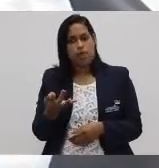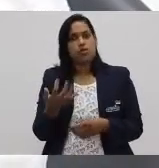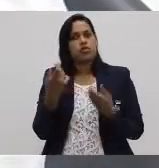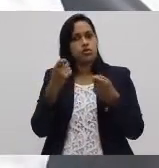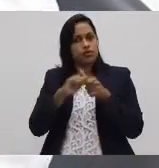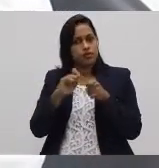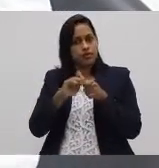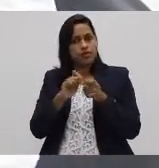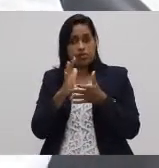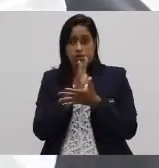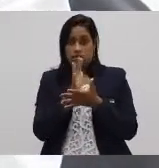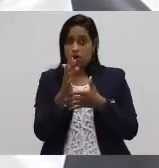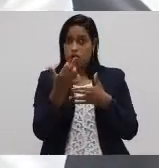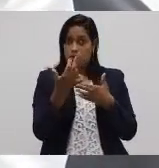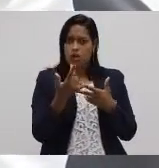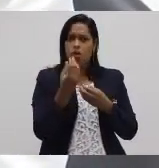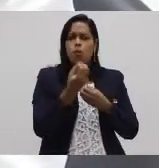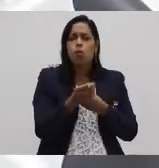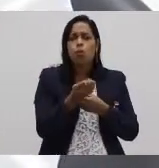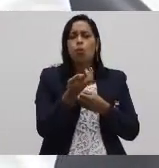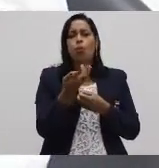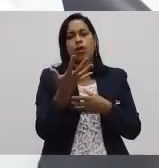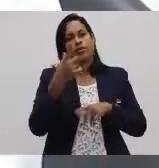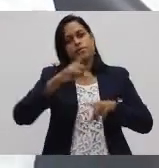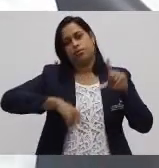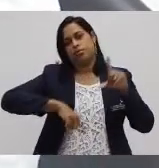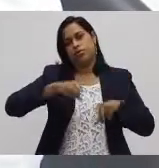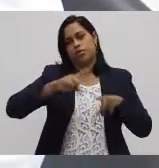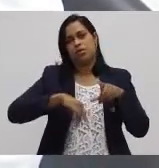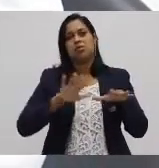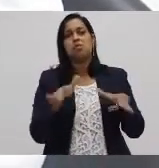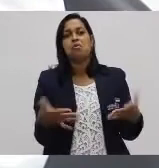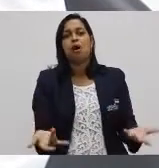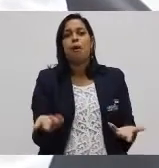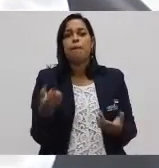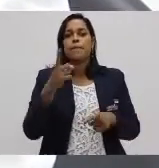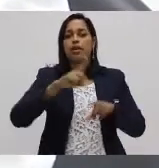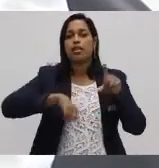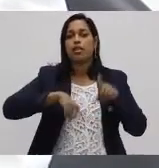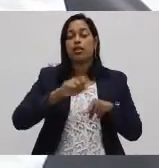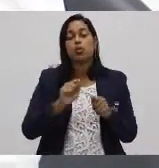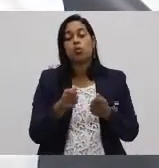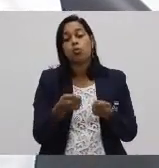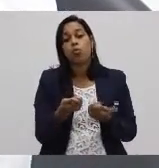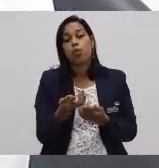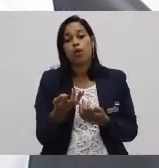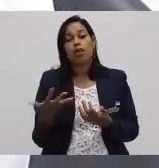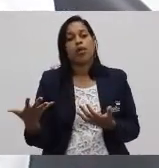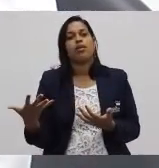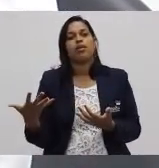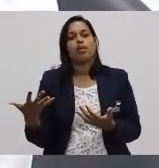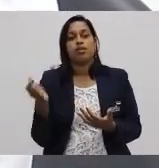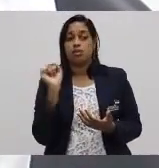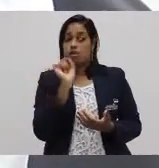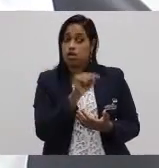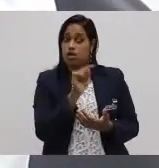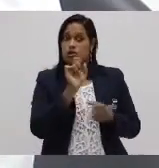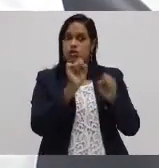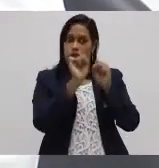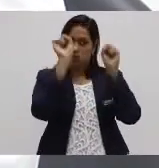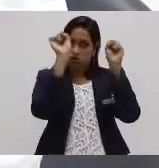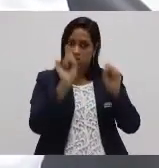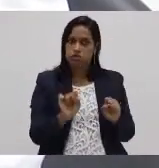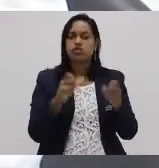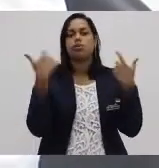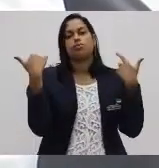coisa, quantos materiais são necessários? Que materiais são necessários e em que quantidade? Isso que esse sistema preconiza, isso